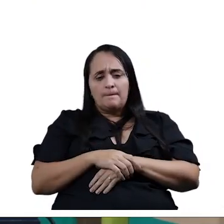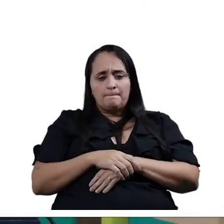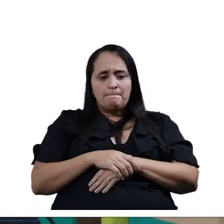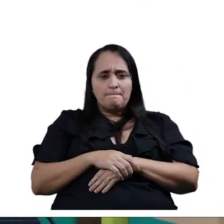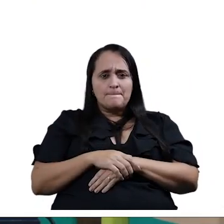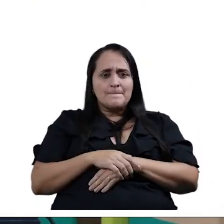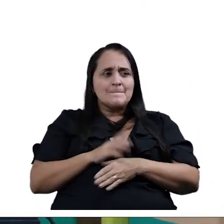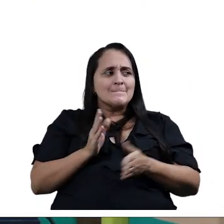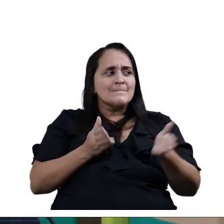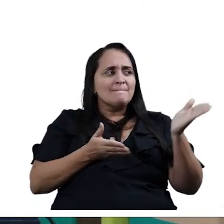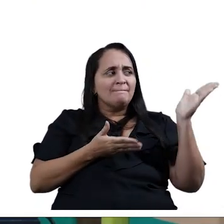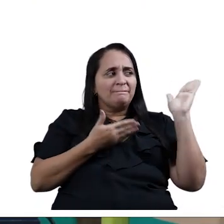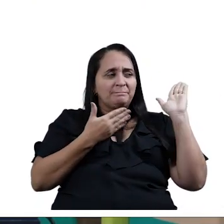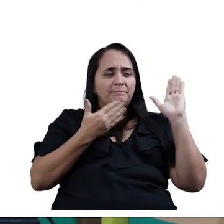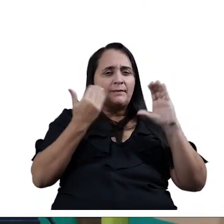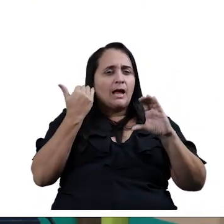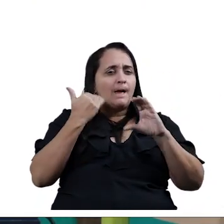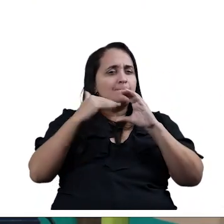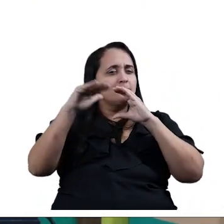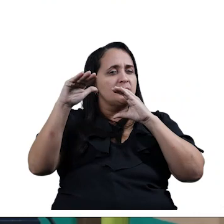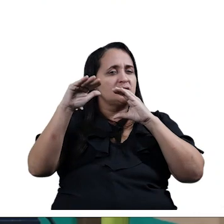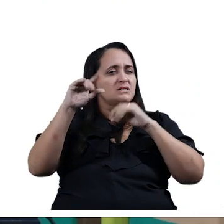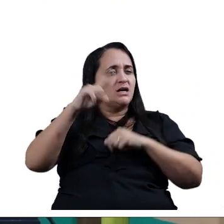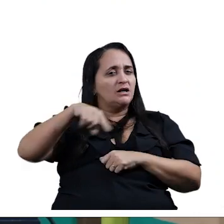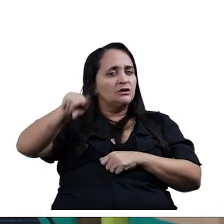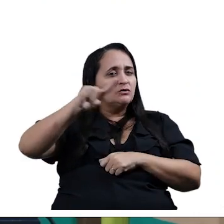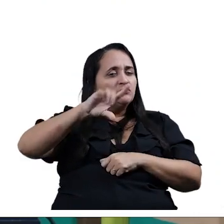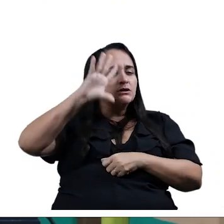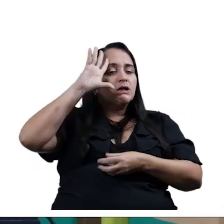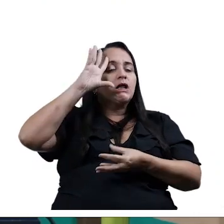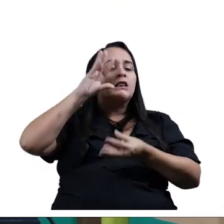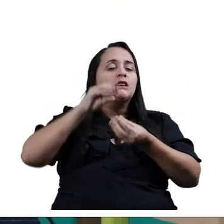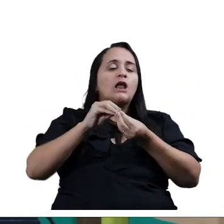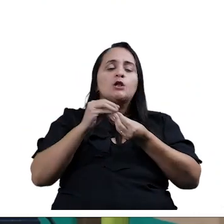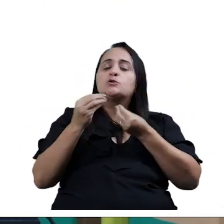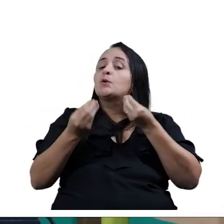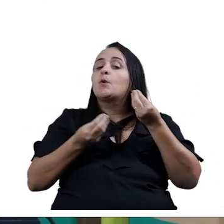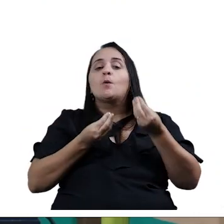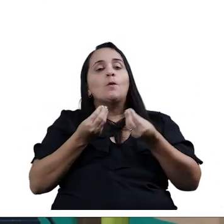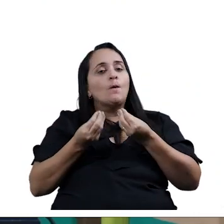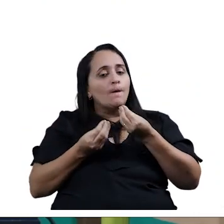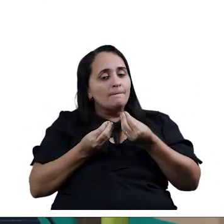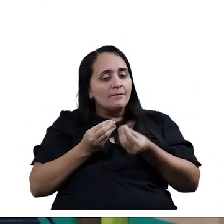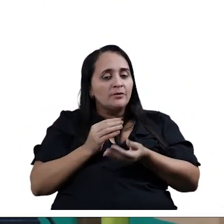A mensagem do cartaz pode ser entendida como?